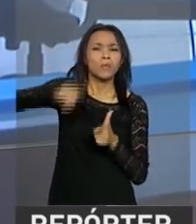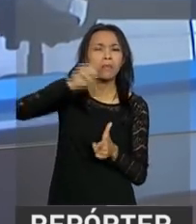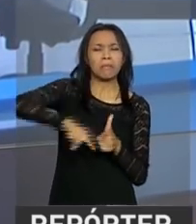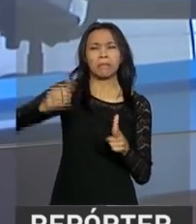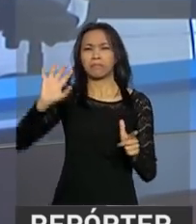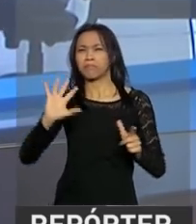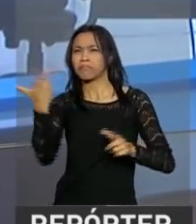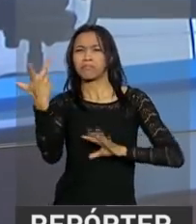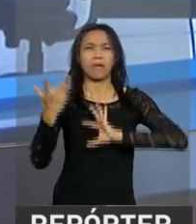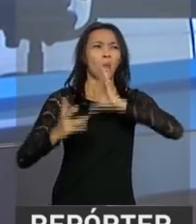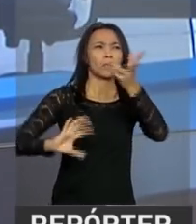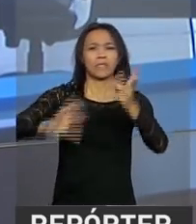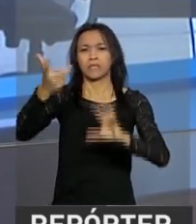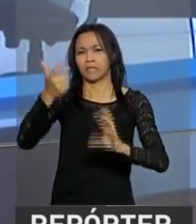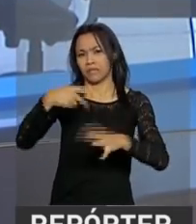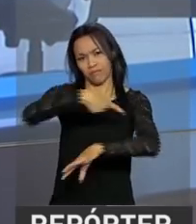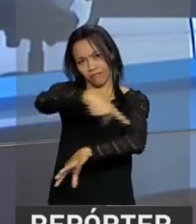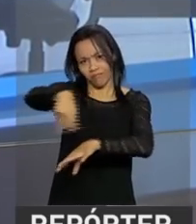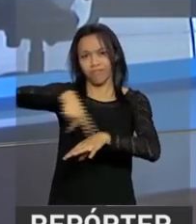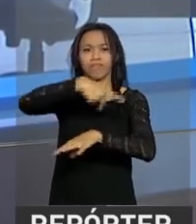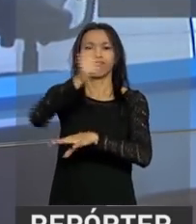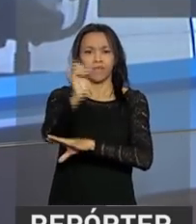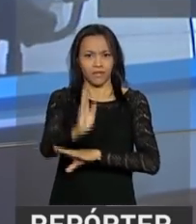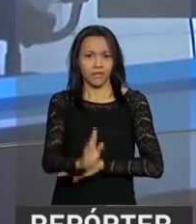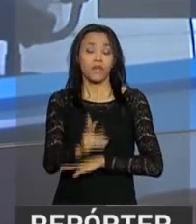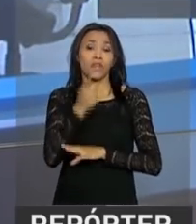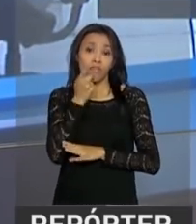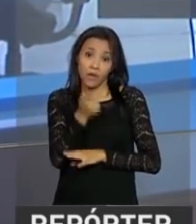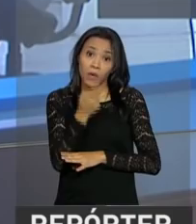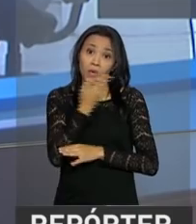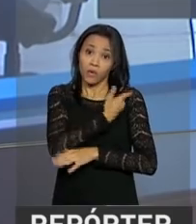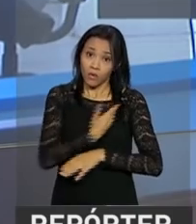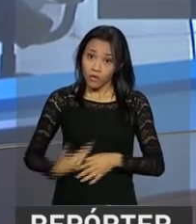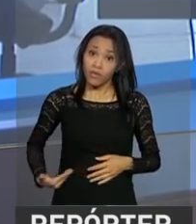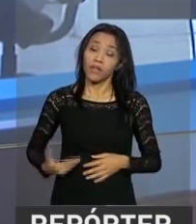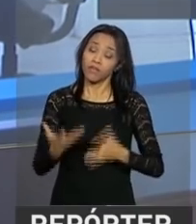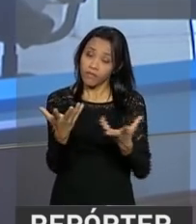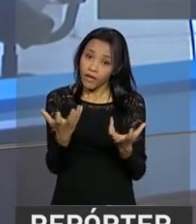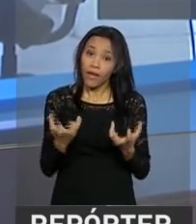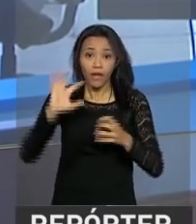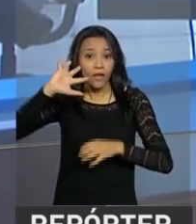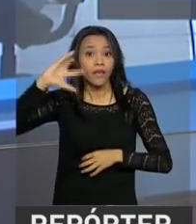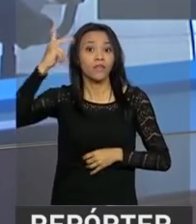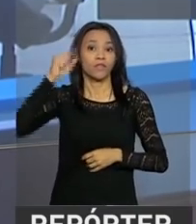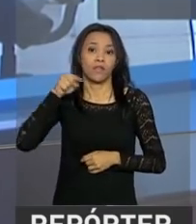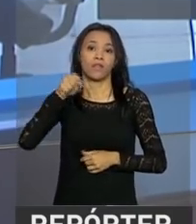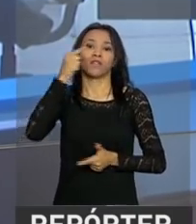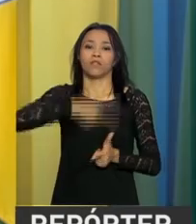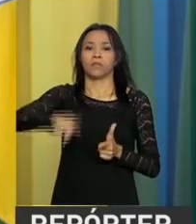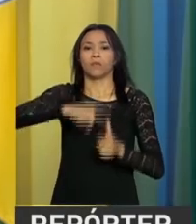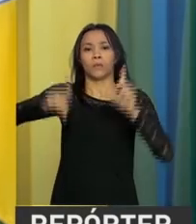pelo país atualmente e reafirmou a disposição do governo para superar essas dificuldades.